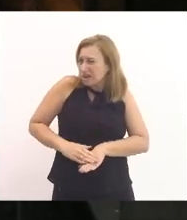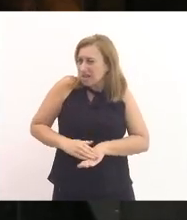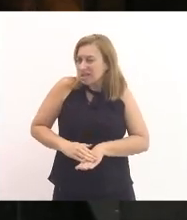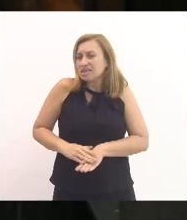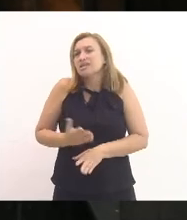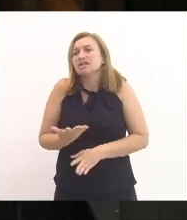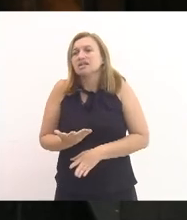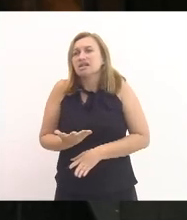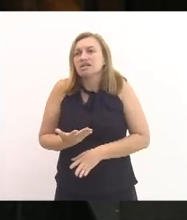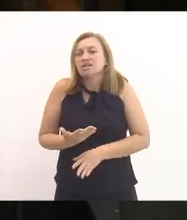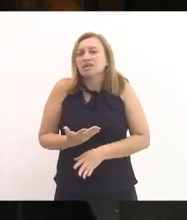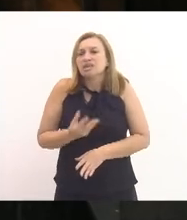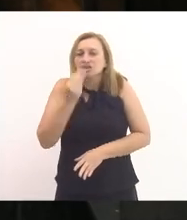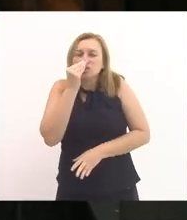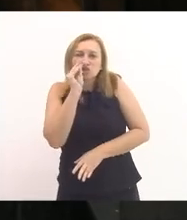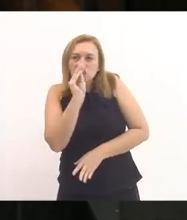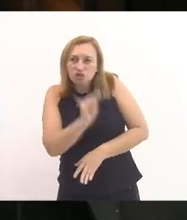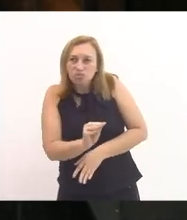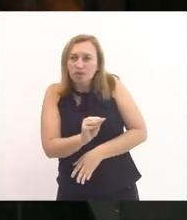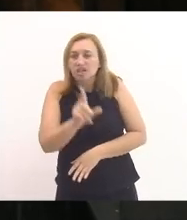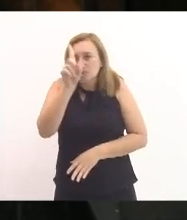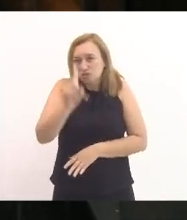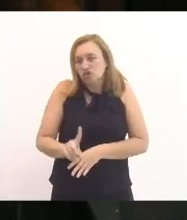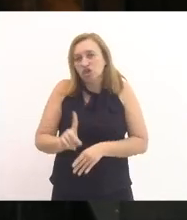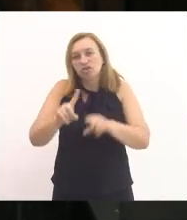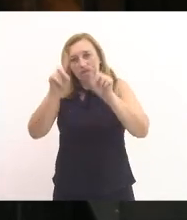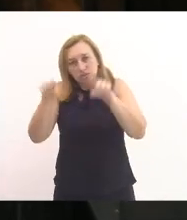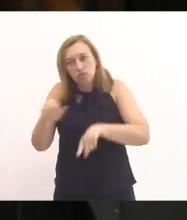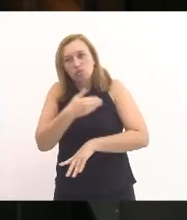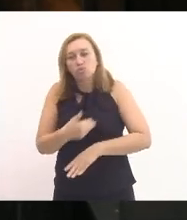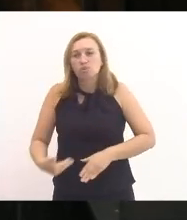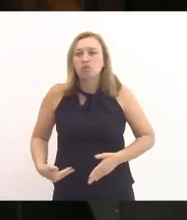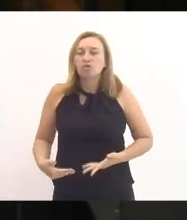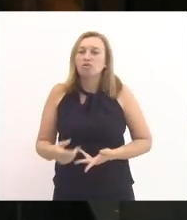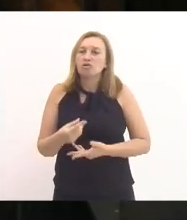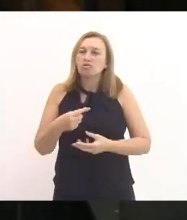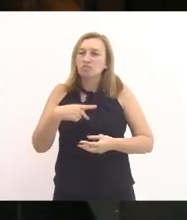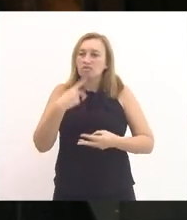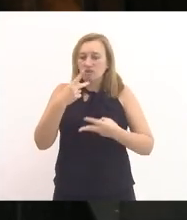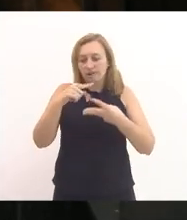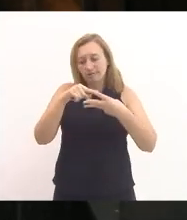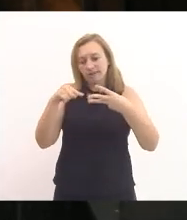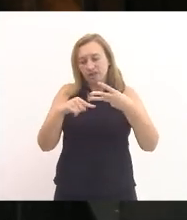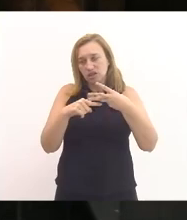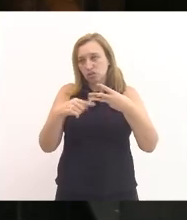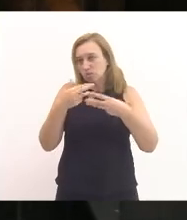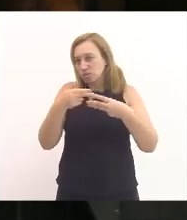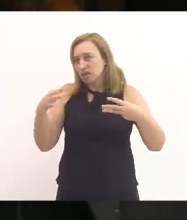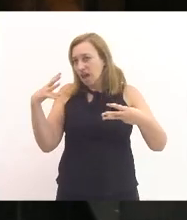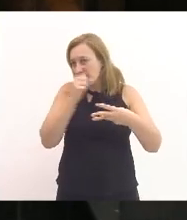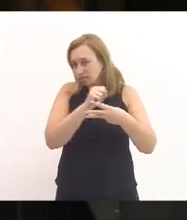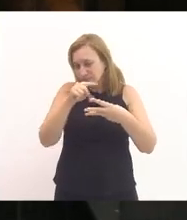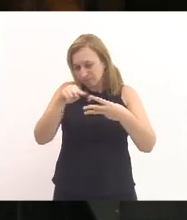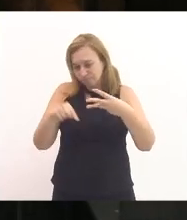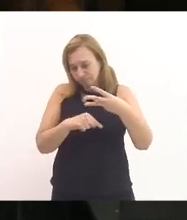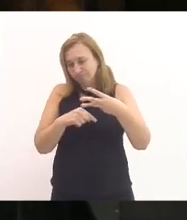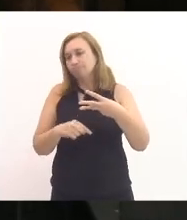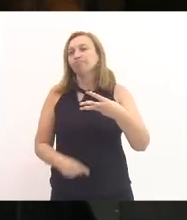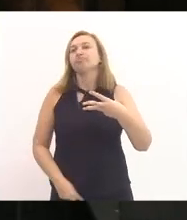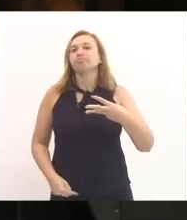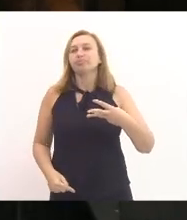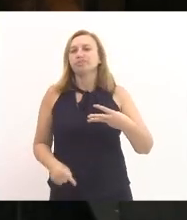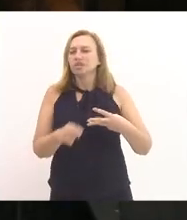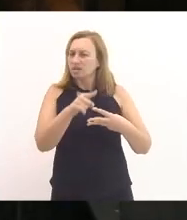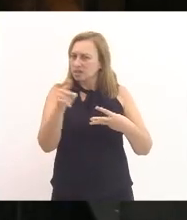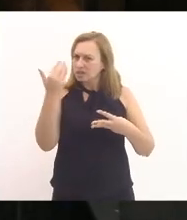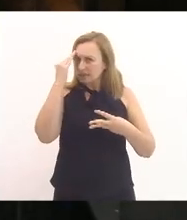ela desrespeita os direitos dos Servidores eu vou citar três exemplos aqui rapidamente só para os